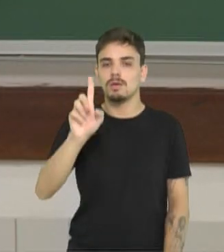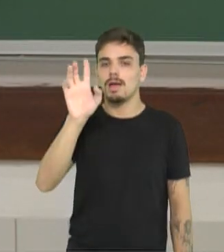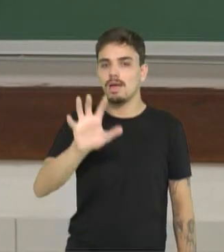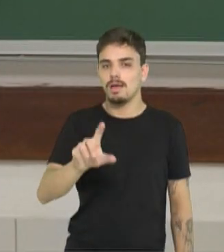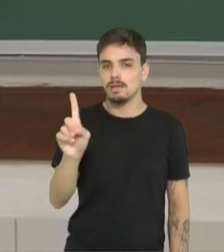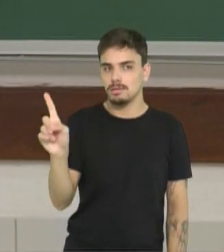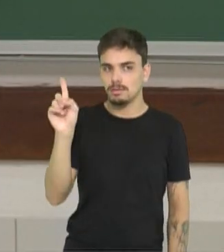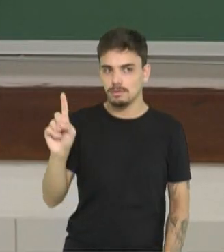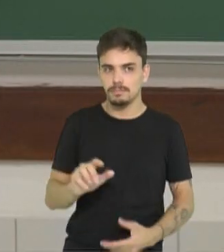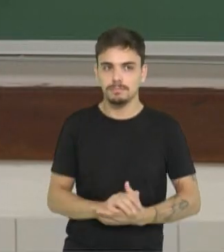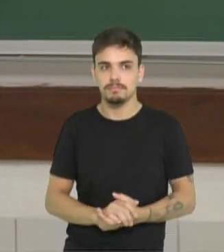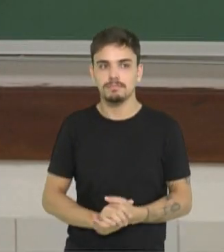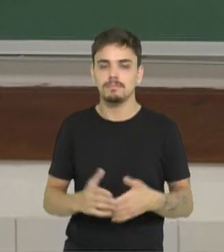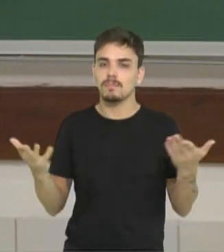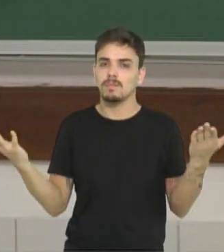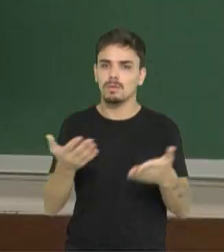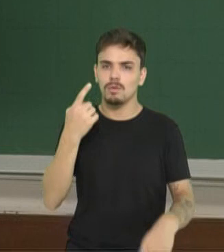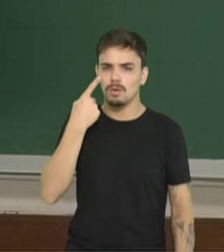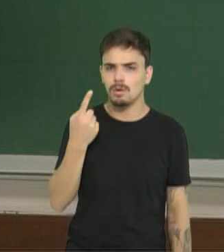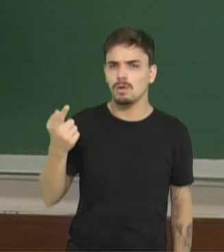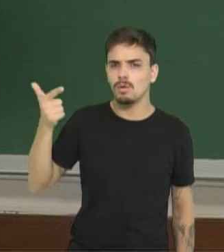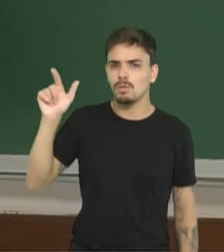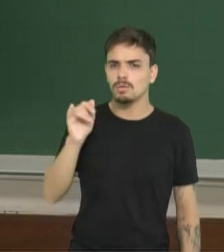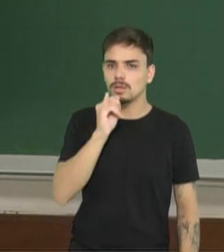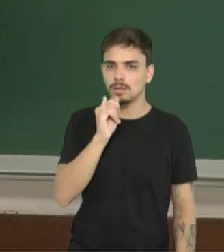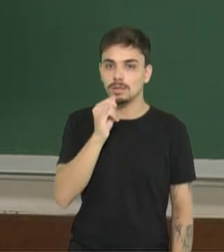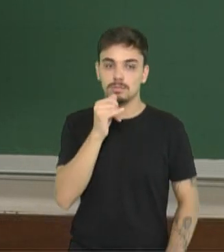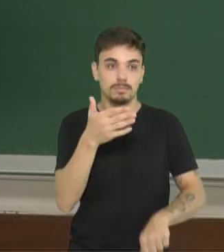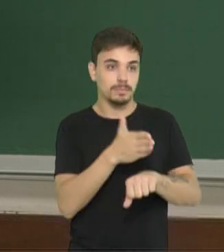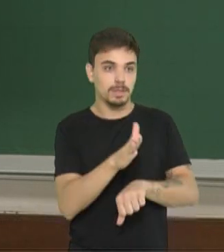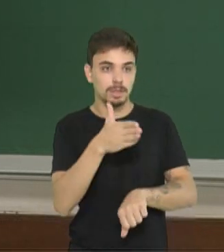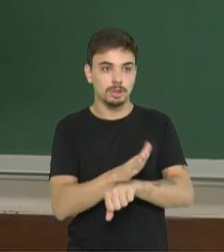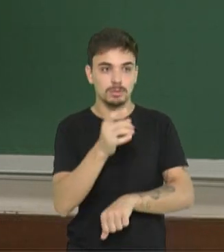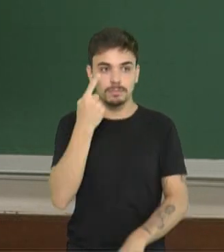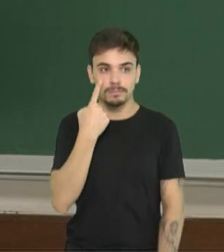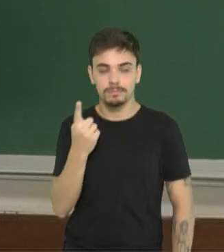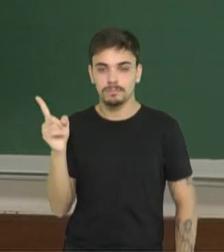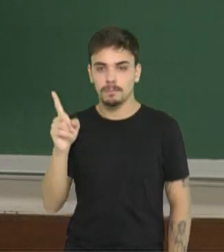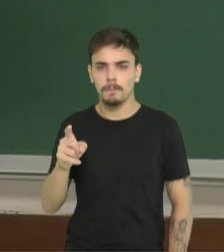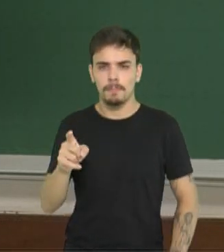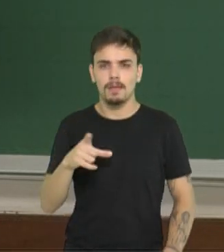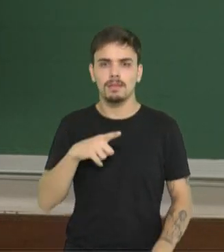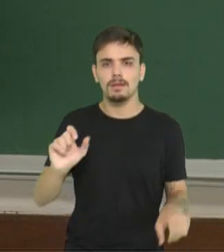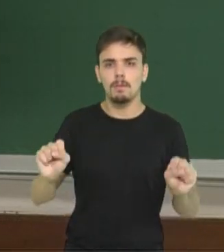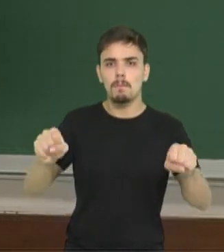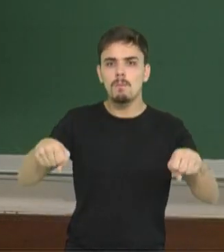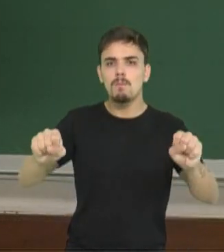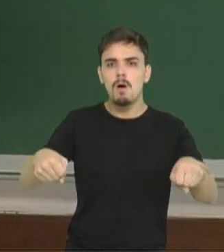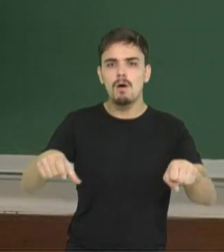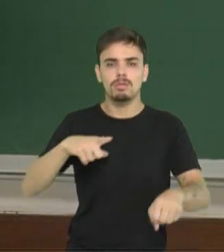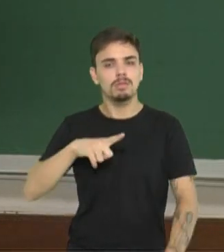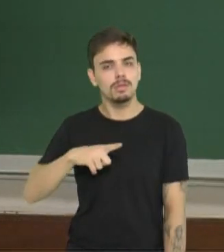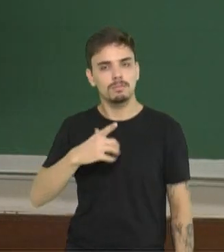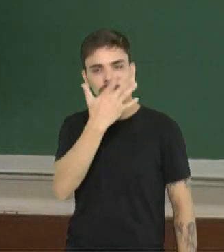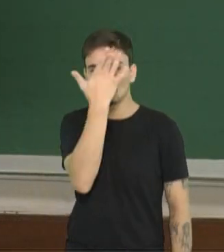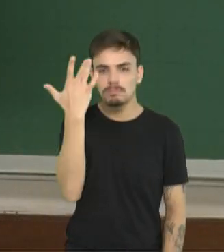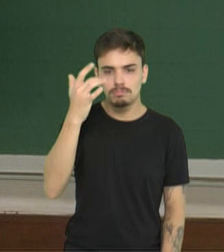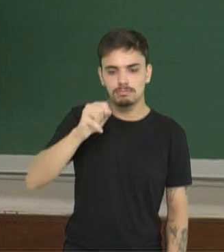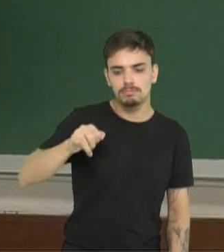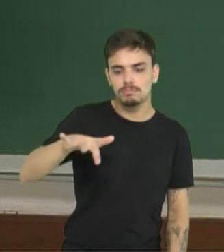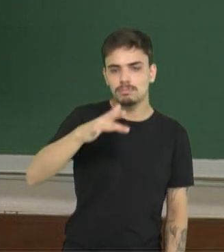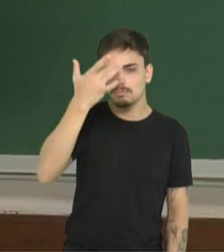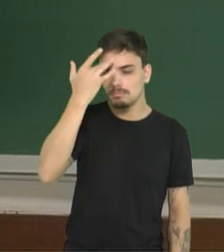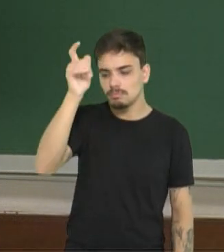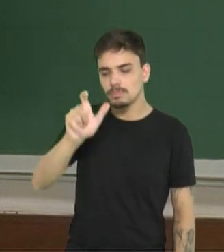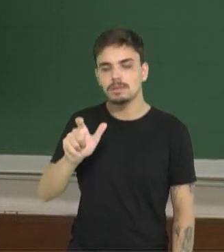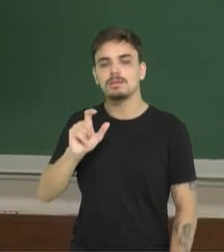aí. E aí então olha um exemplo na prática, né? Aqui, a moto aqui, vamos imaginar esse ciclista. A